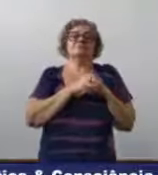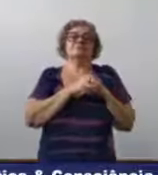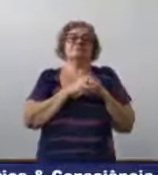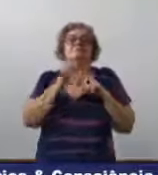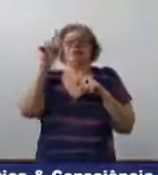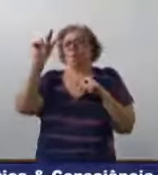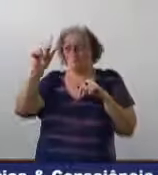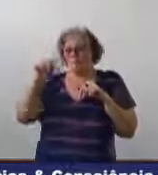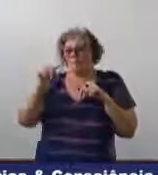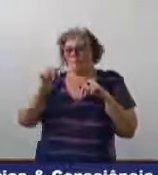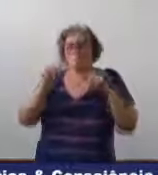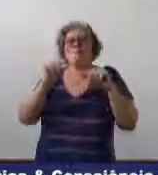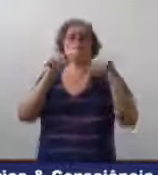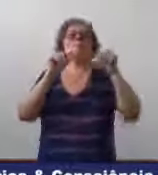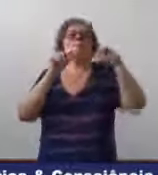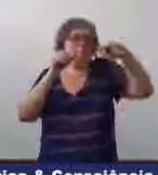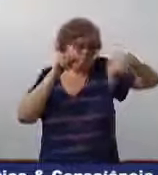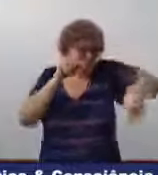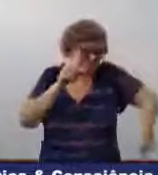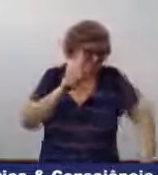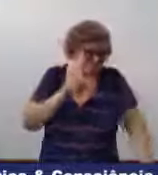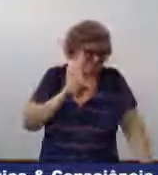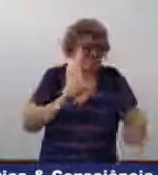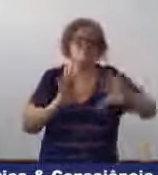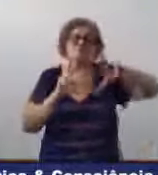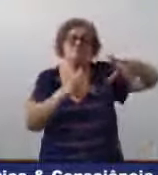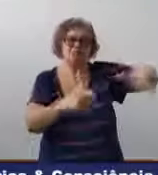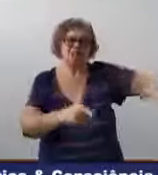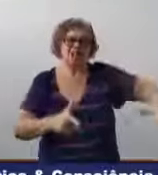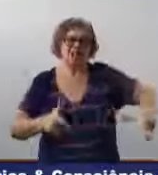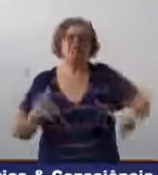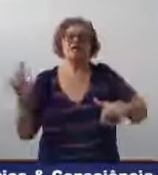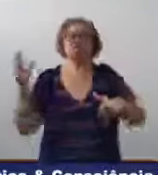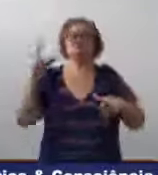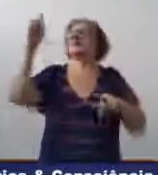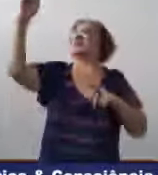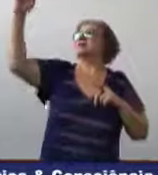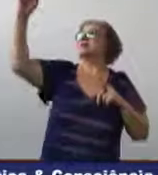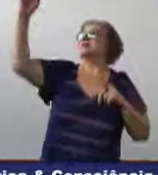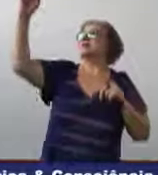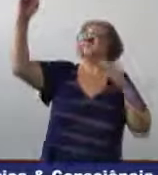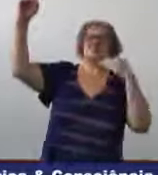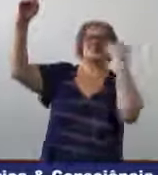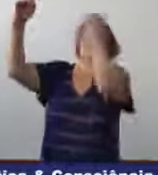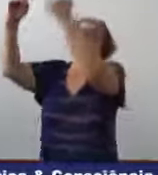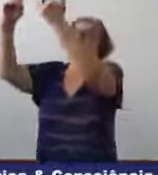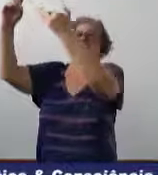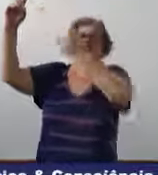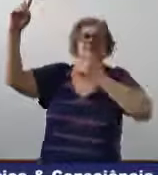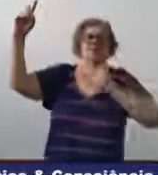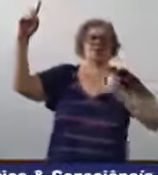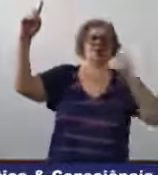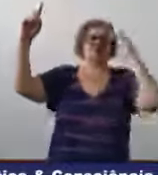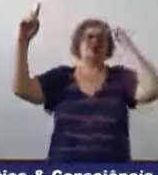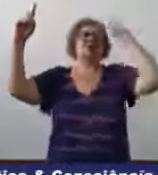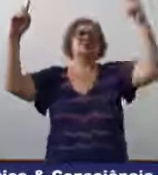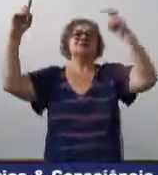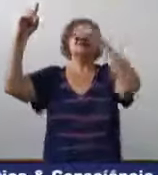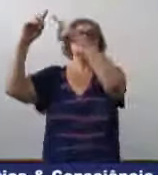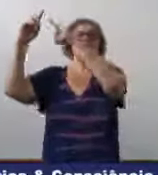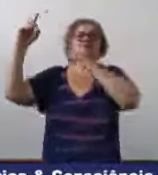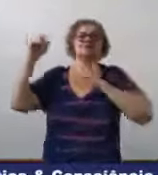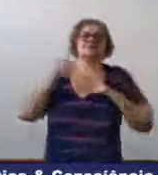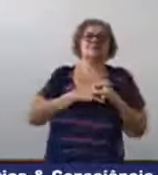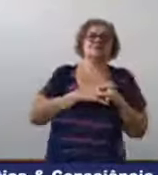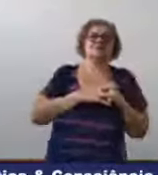uma subpartícula de carbono no fundo do quintal da Via Láctea, ofendendo a inteligência suprema.